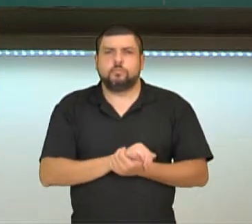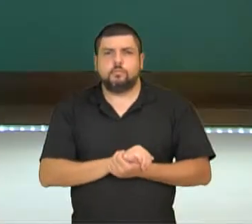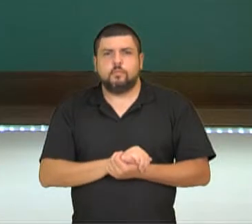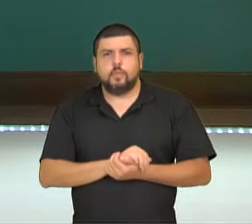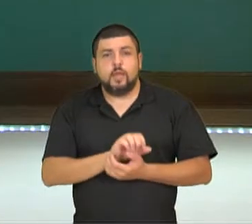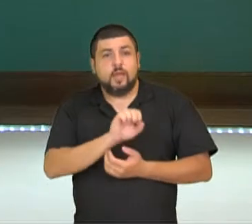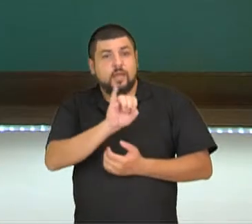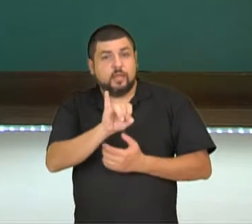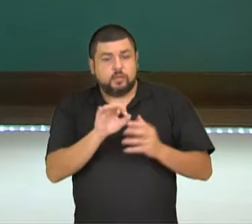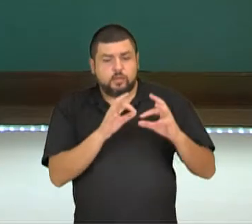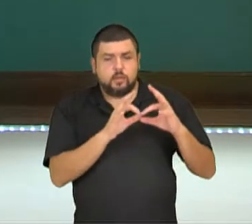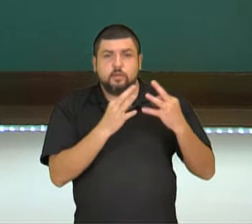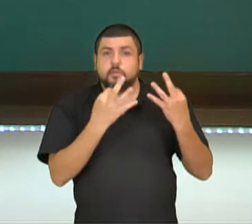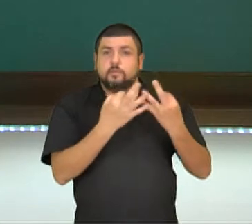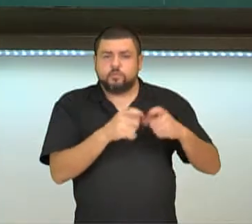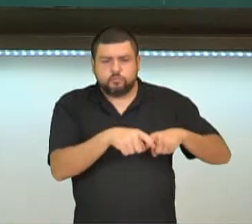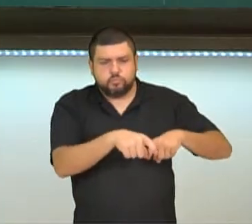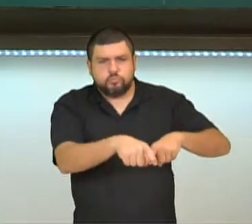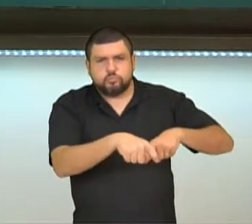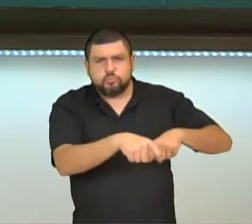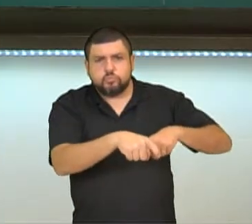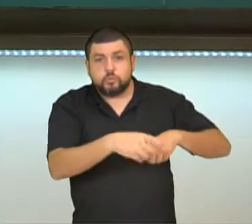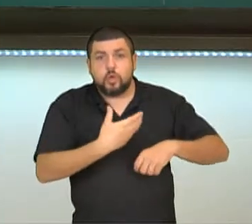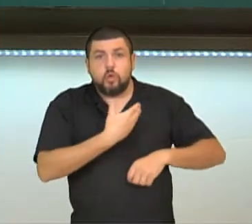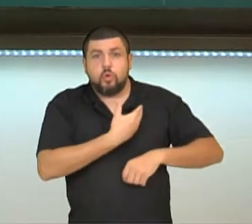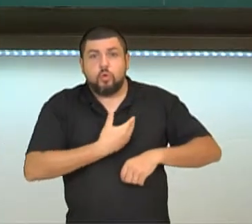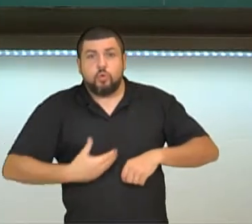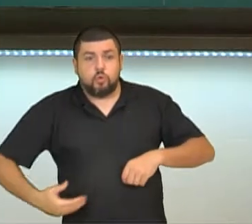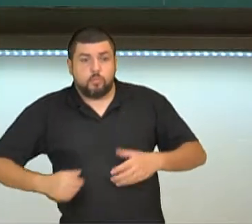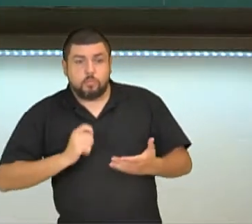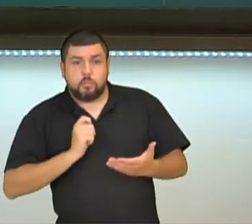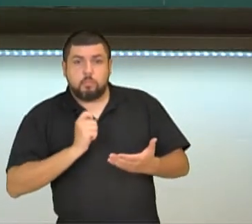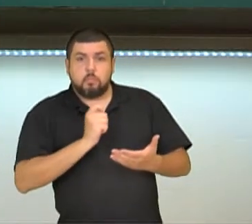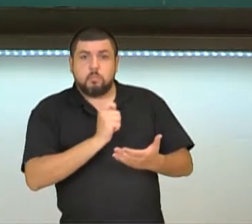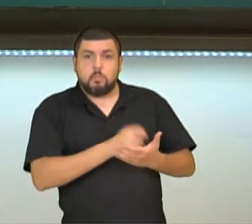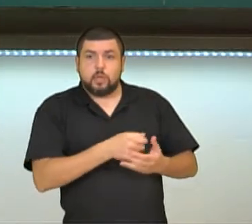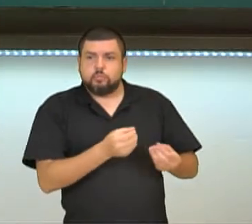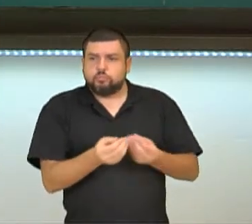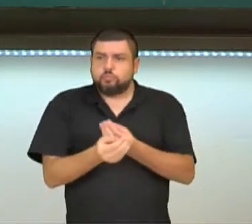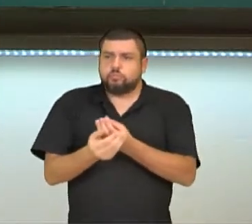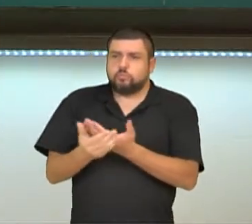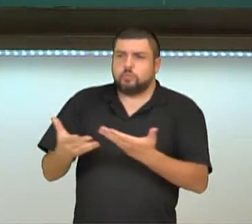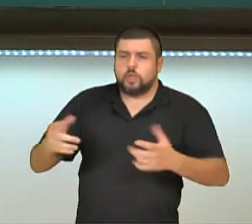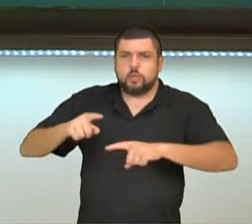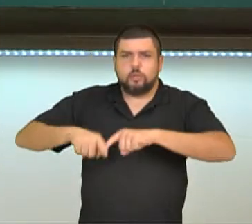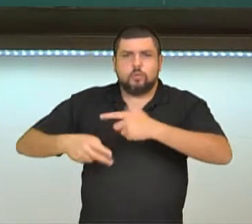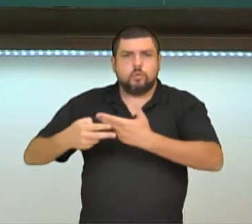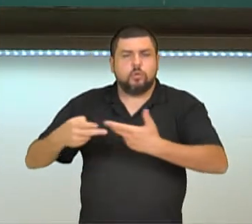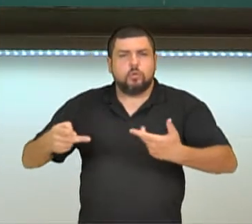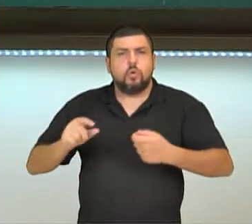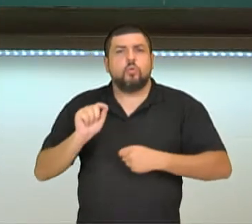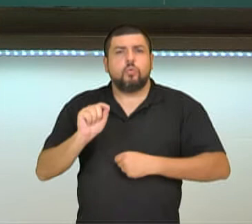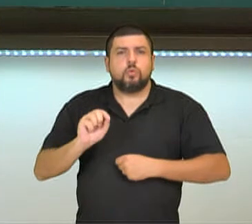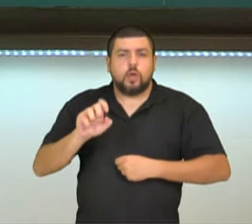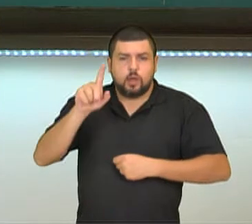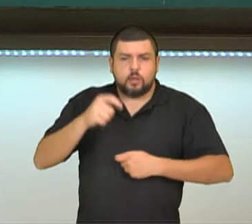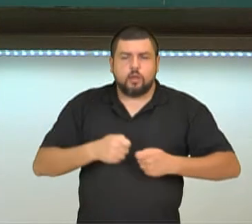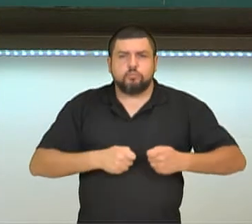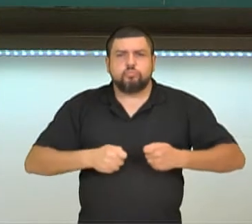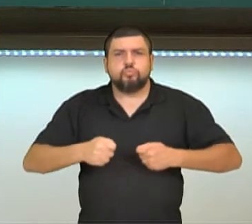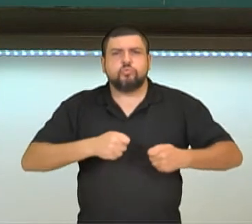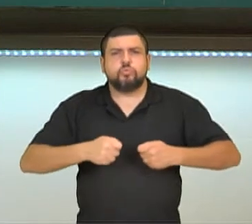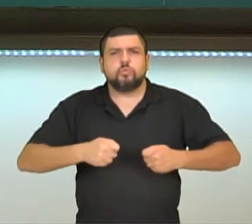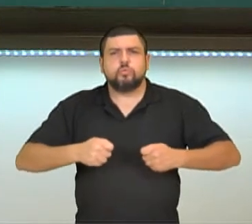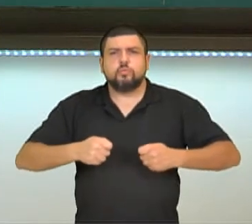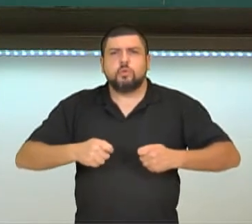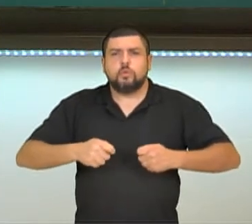familiar produz e o governo compra, ou a própria comunidade compra, nós estamos incentivando a economia local. E